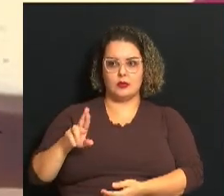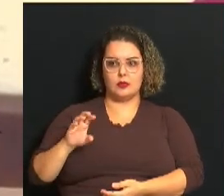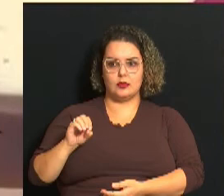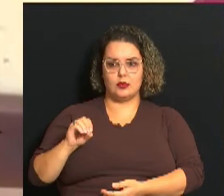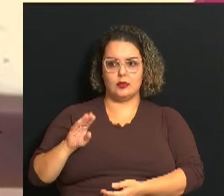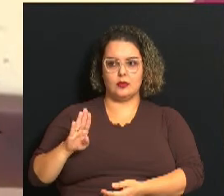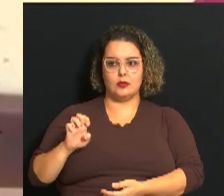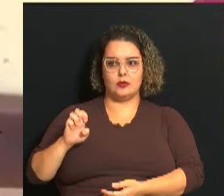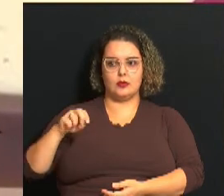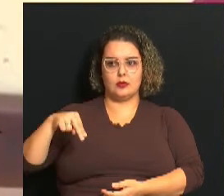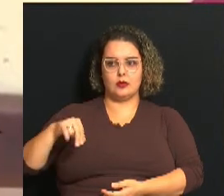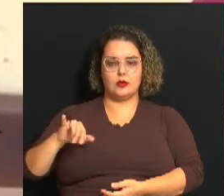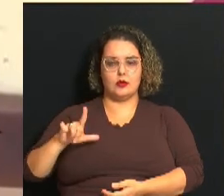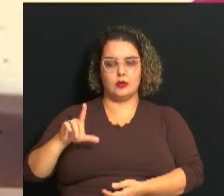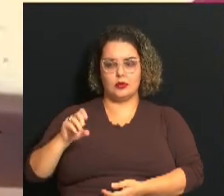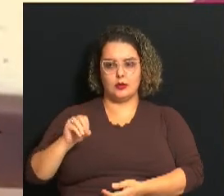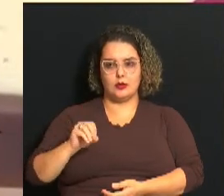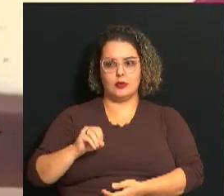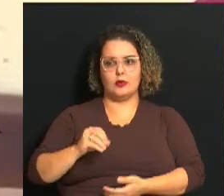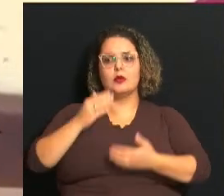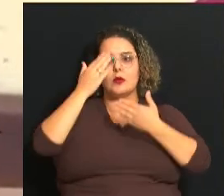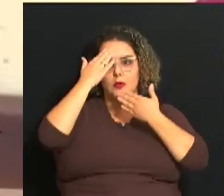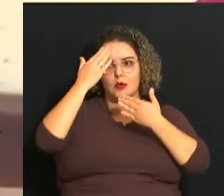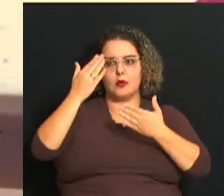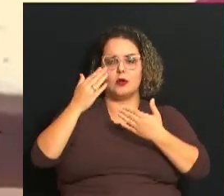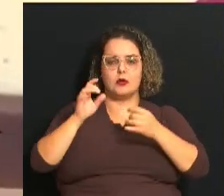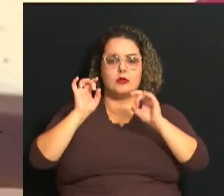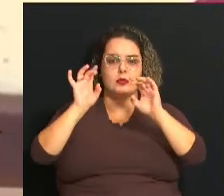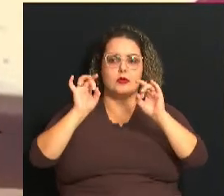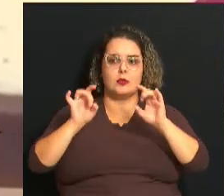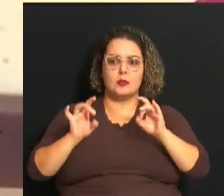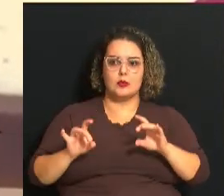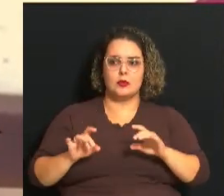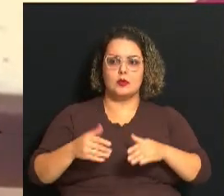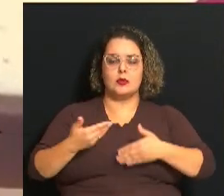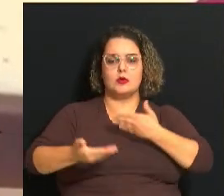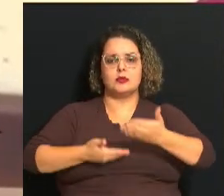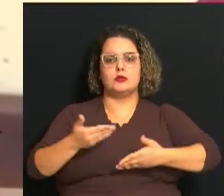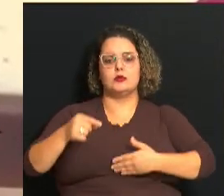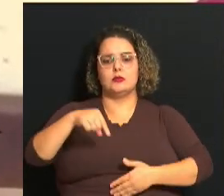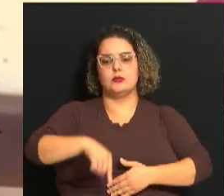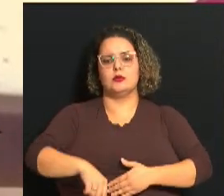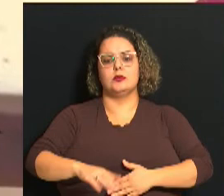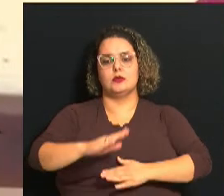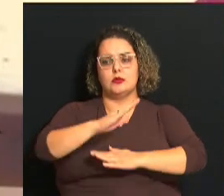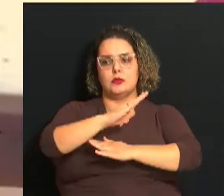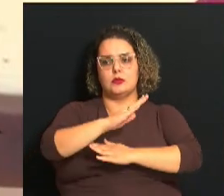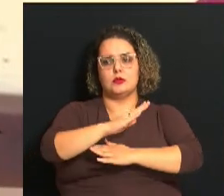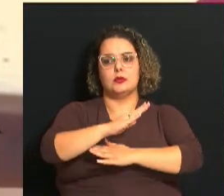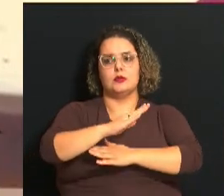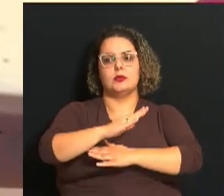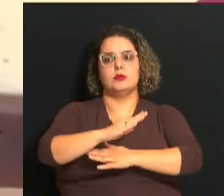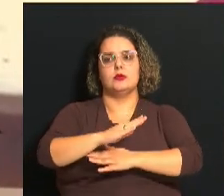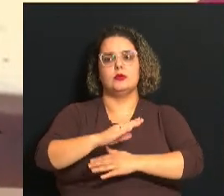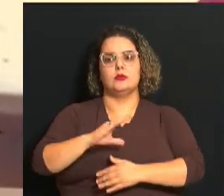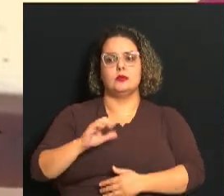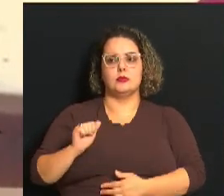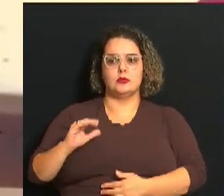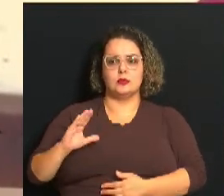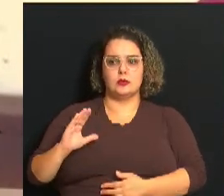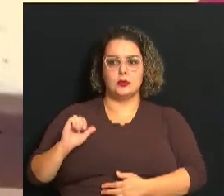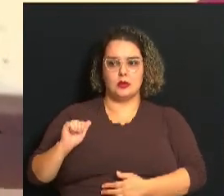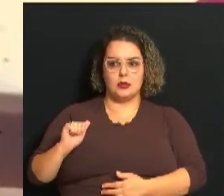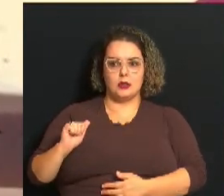rubenildo tem um agradecimento também especial aos servidores dessa casa tanto aos servidores do Cac como